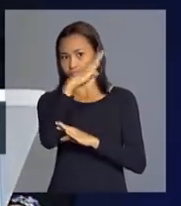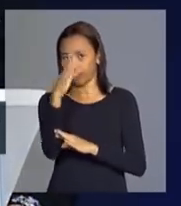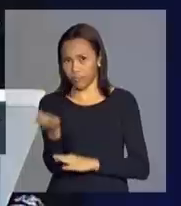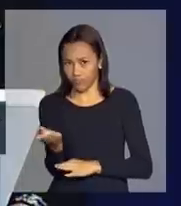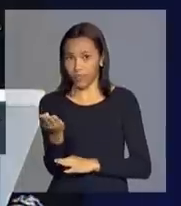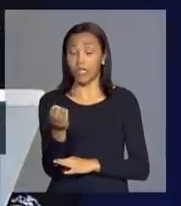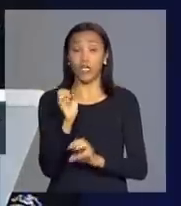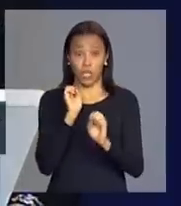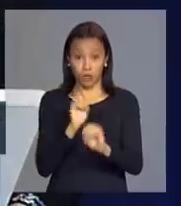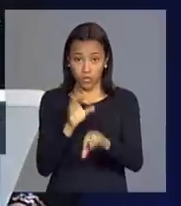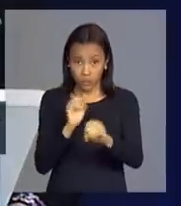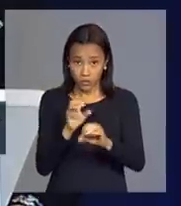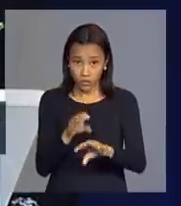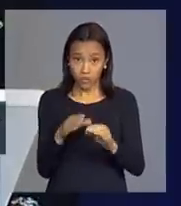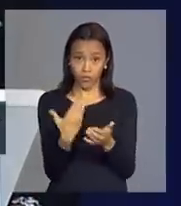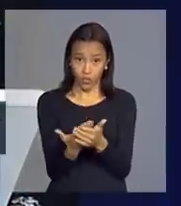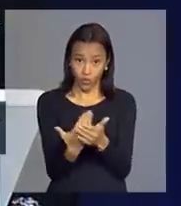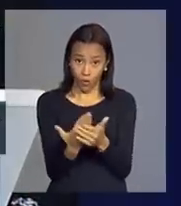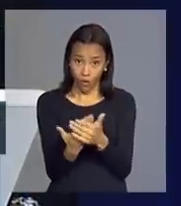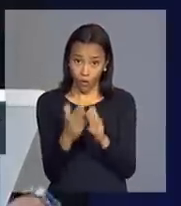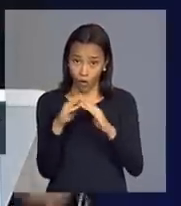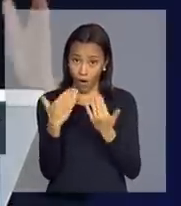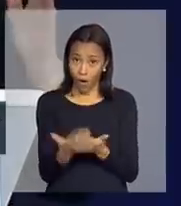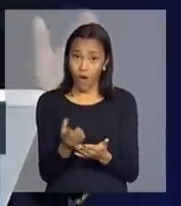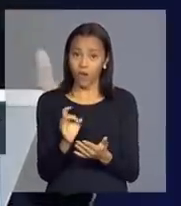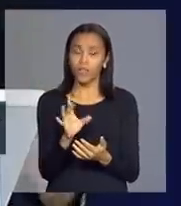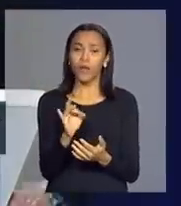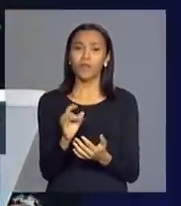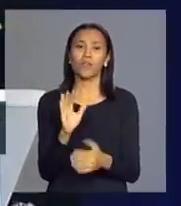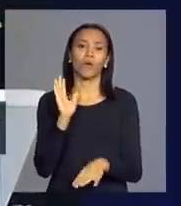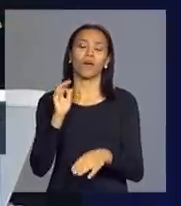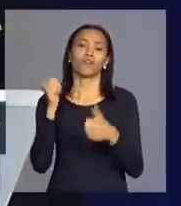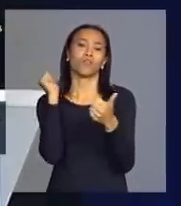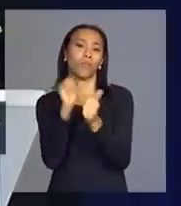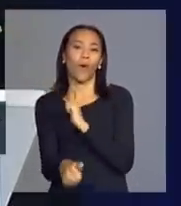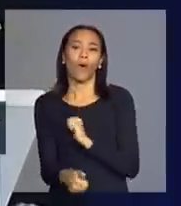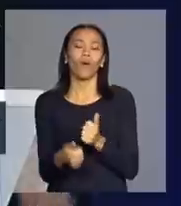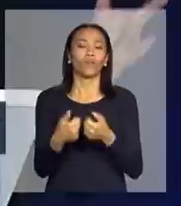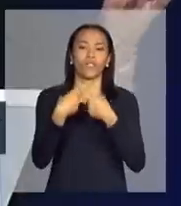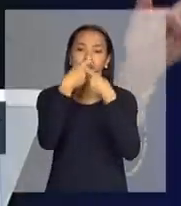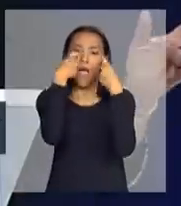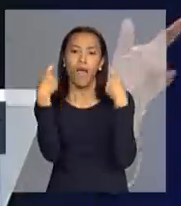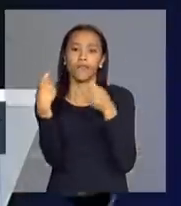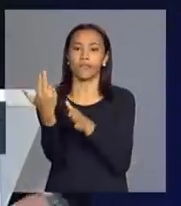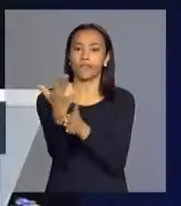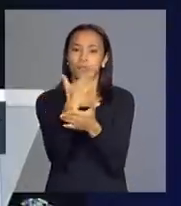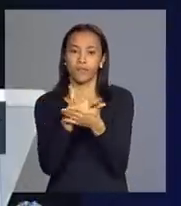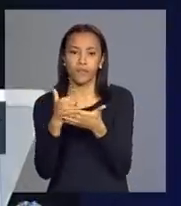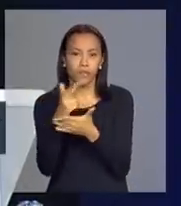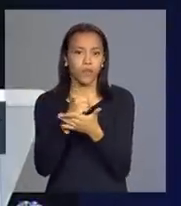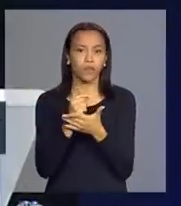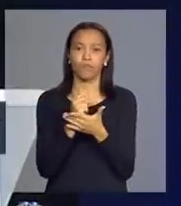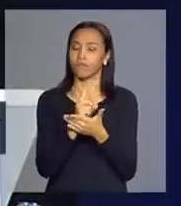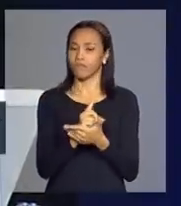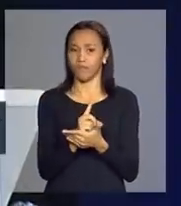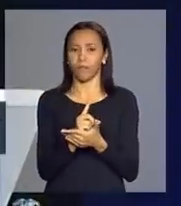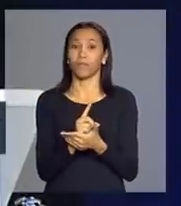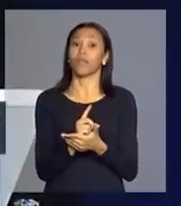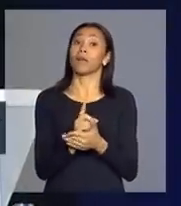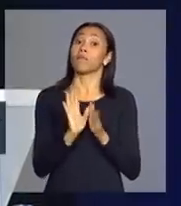integral não é para praticar esportes ou artes, é também. Mas